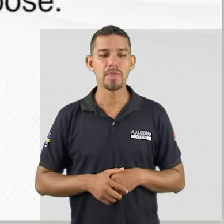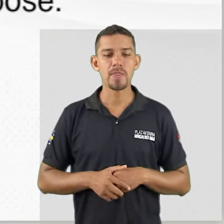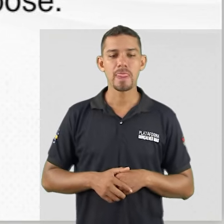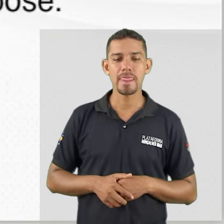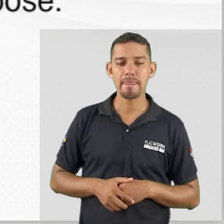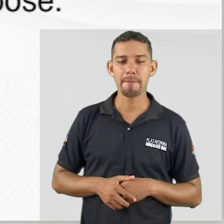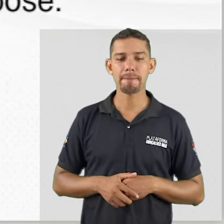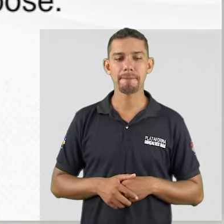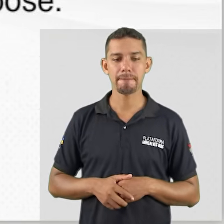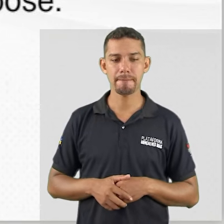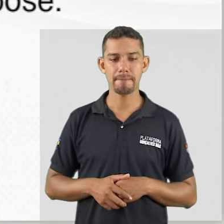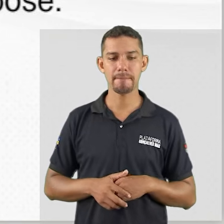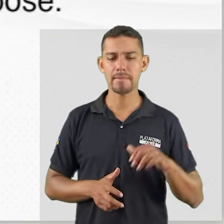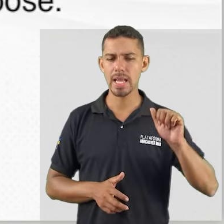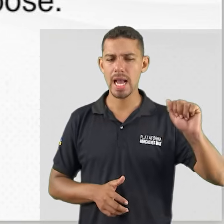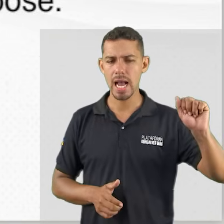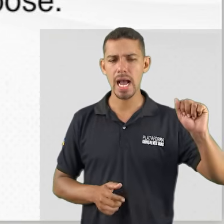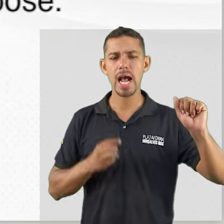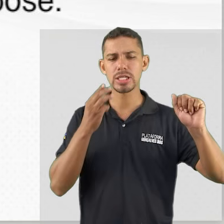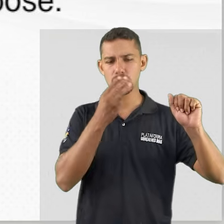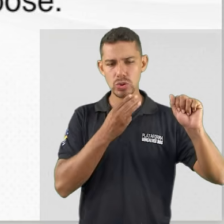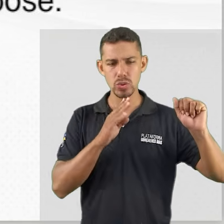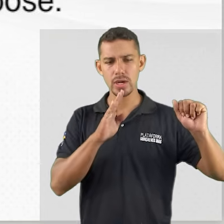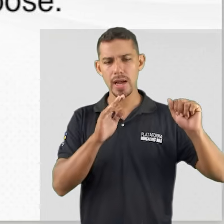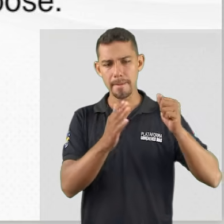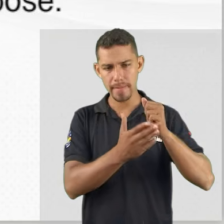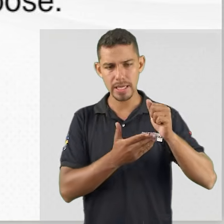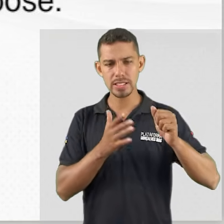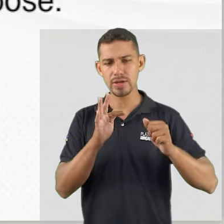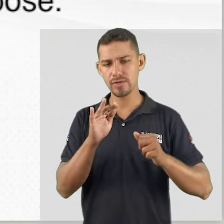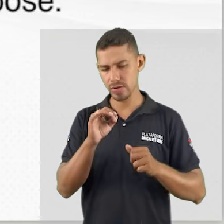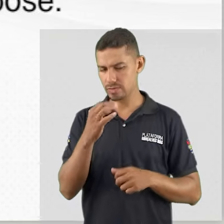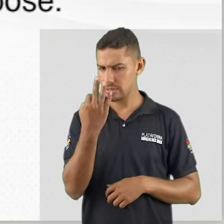A, açúcar, base e fosfato,